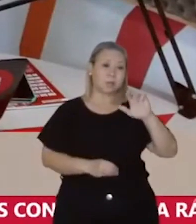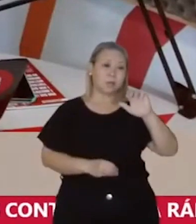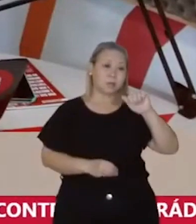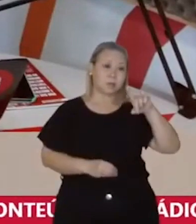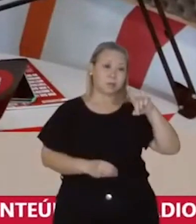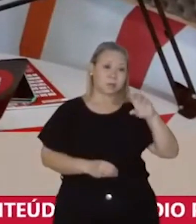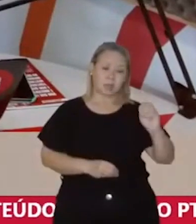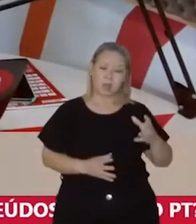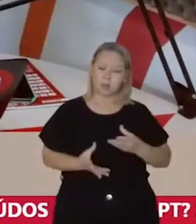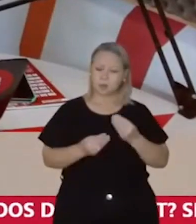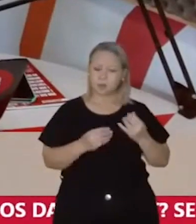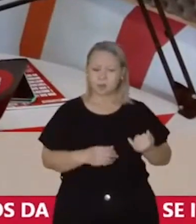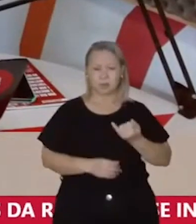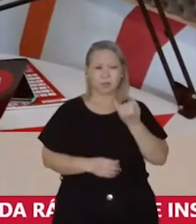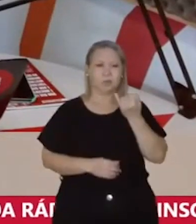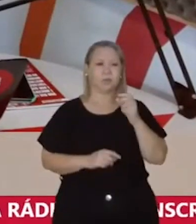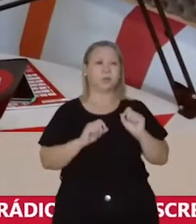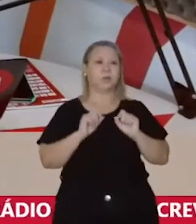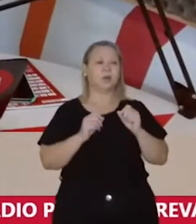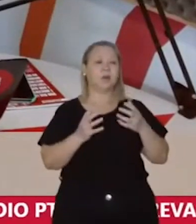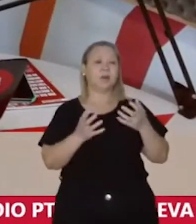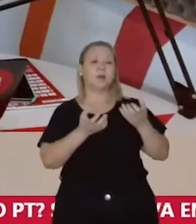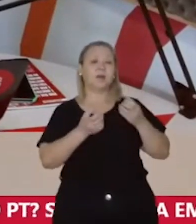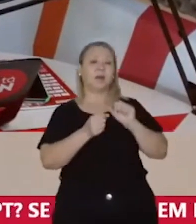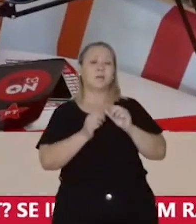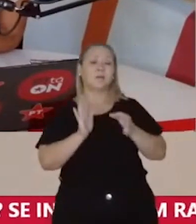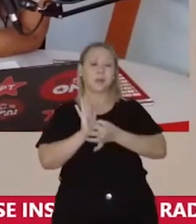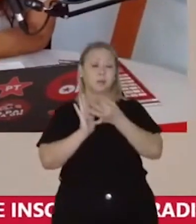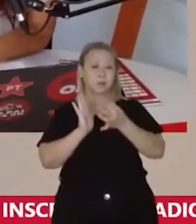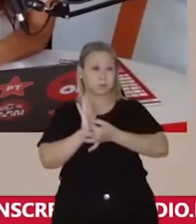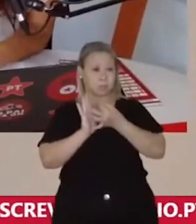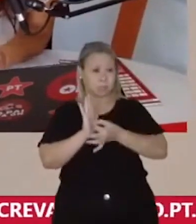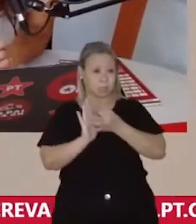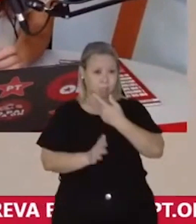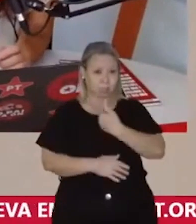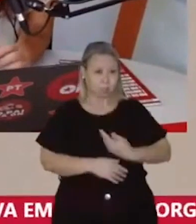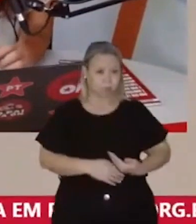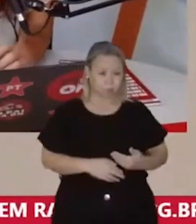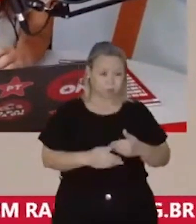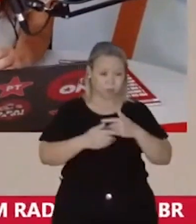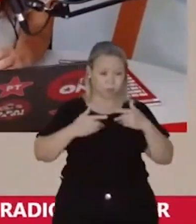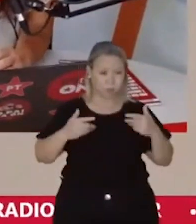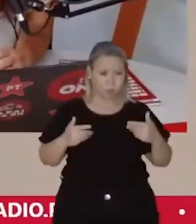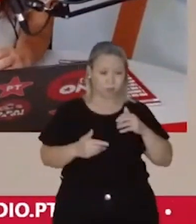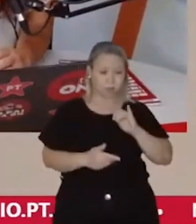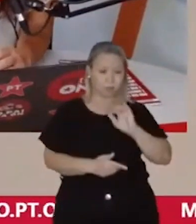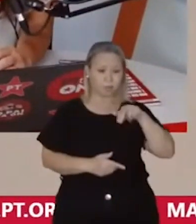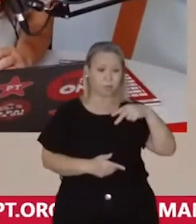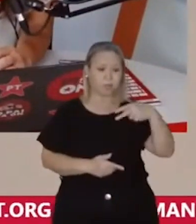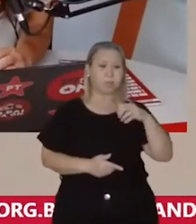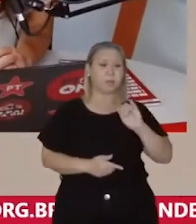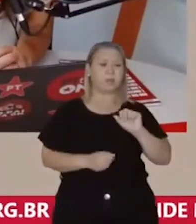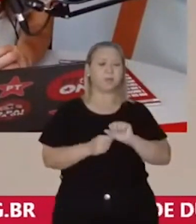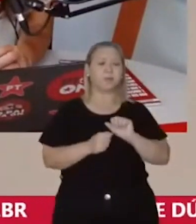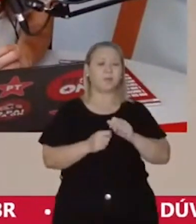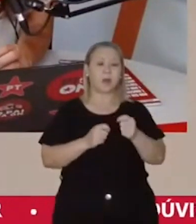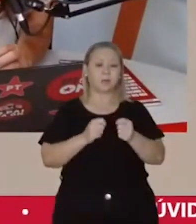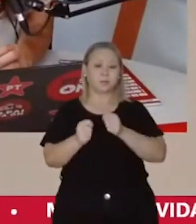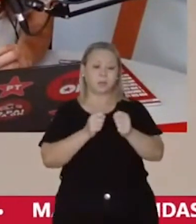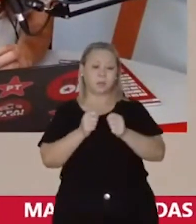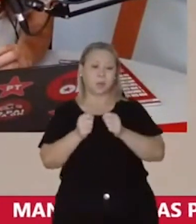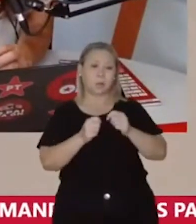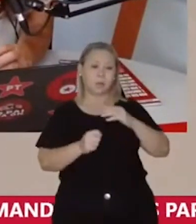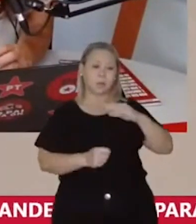importantíssimo. E aí que vem, eu quero fazer outra crítica ao governo. Uma coisa que o INPE faz muito bem é o monitoramento do